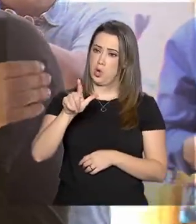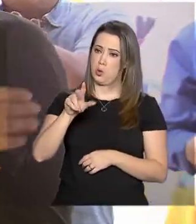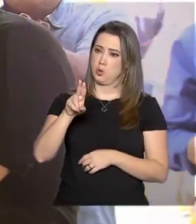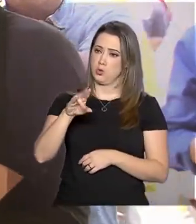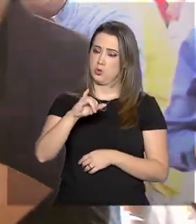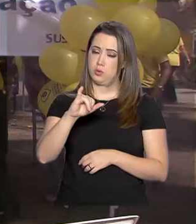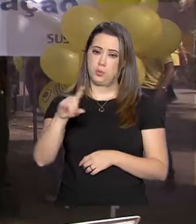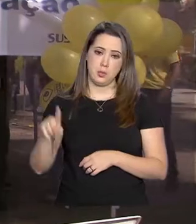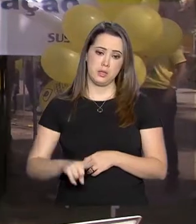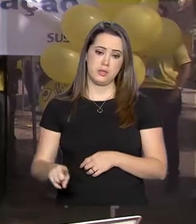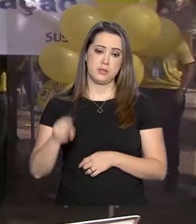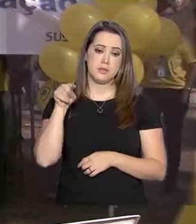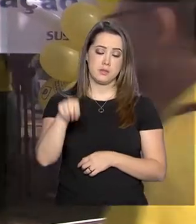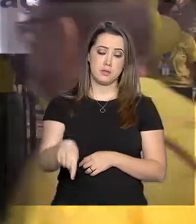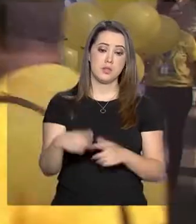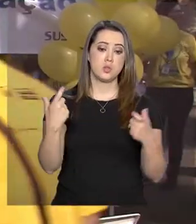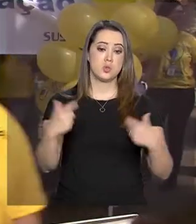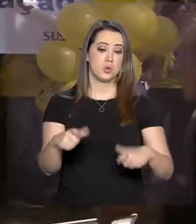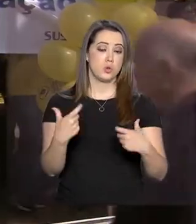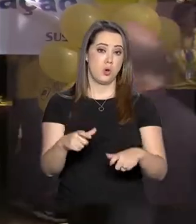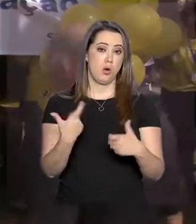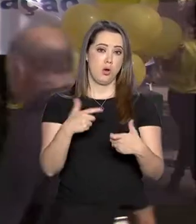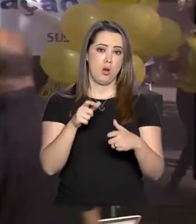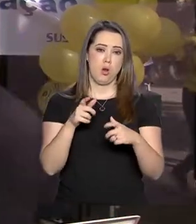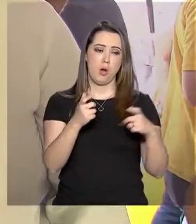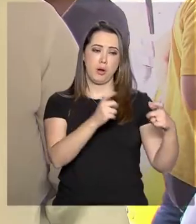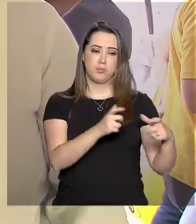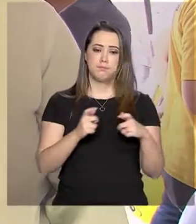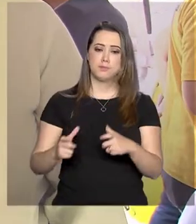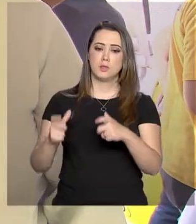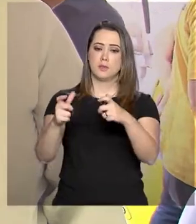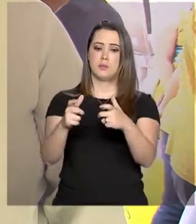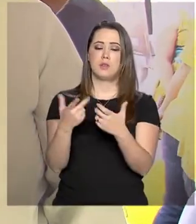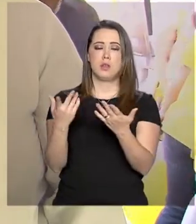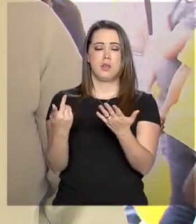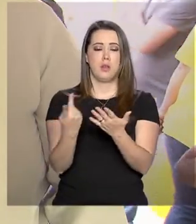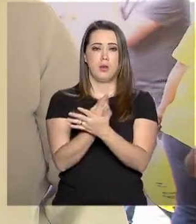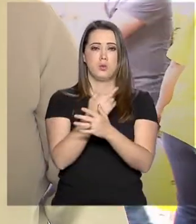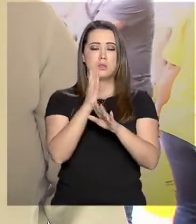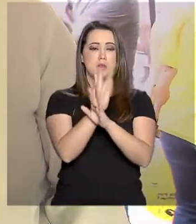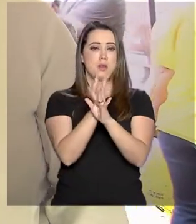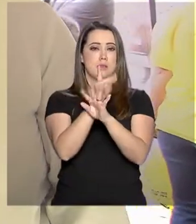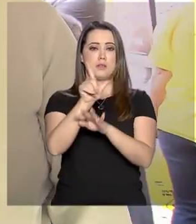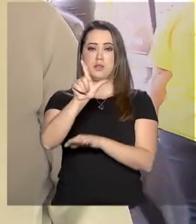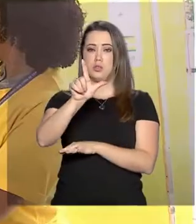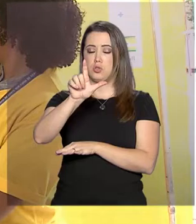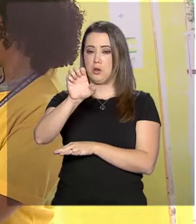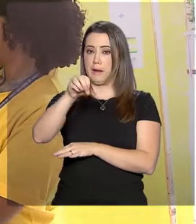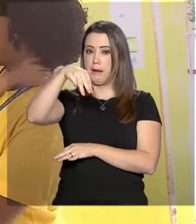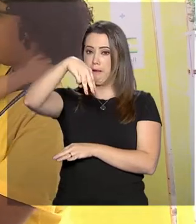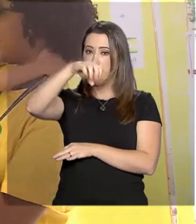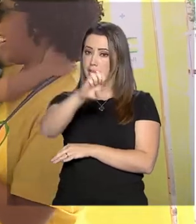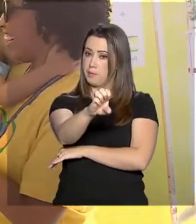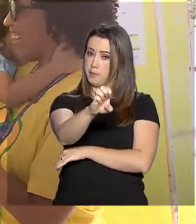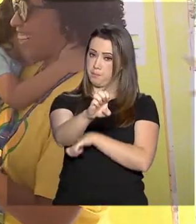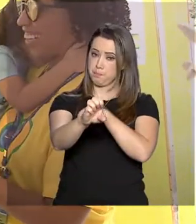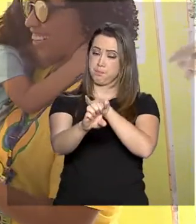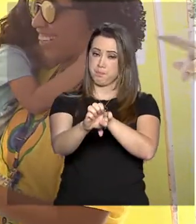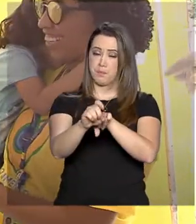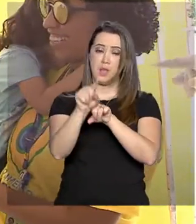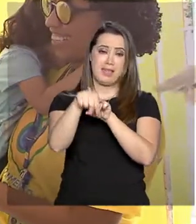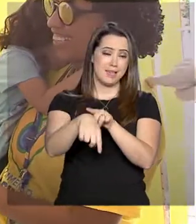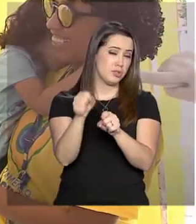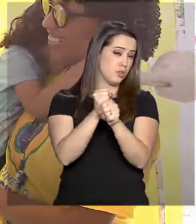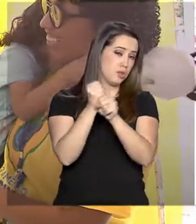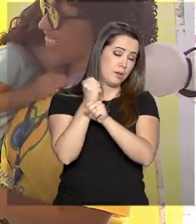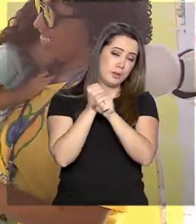Henrique Mandetta, neste posto itinerante que foi montado no Leme, na zona sul da cidade. Mandetta lembrou que só